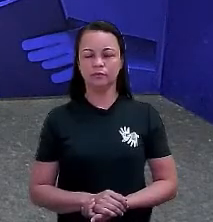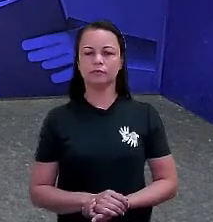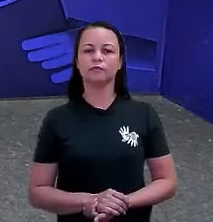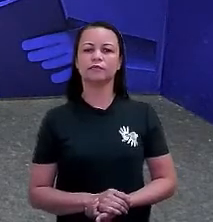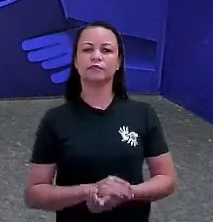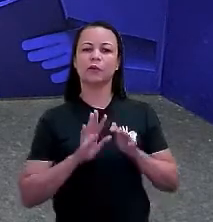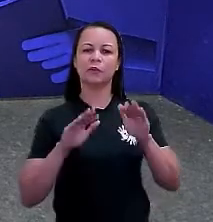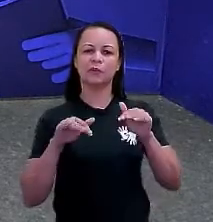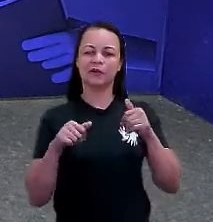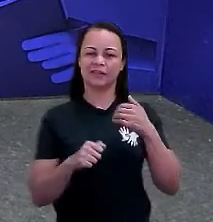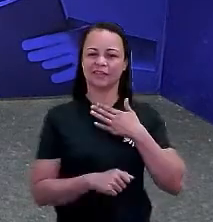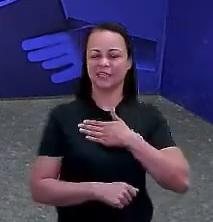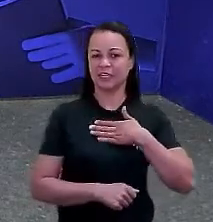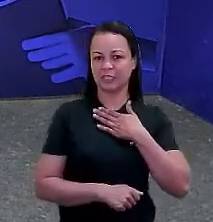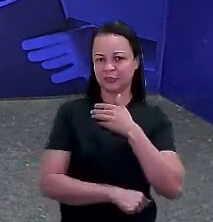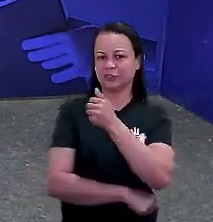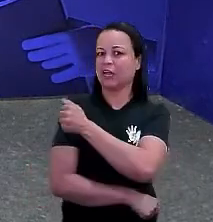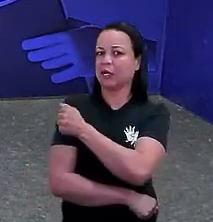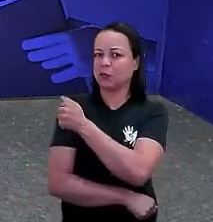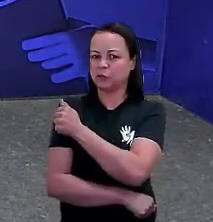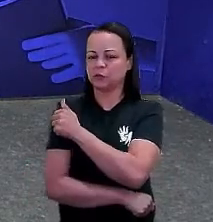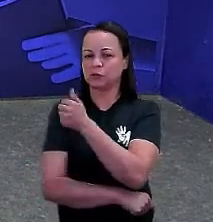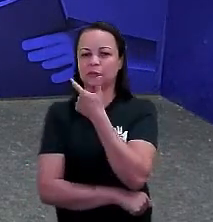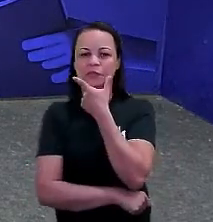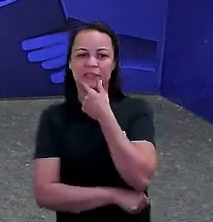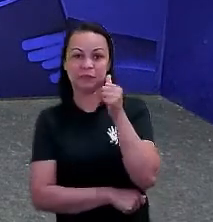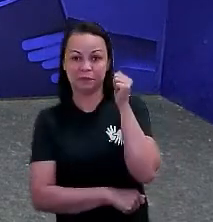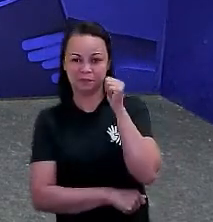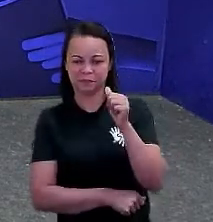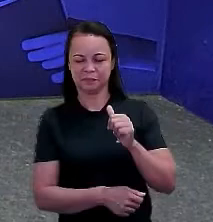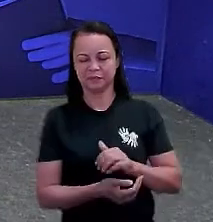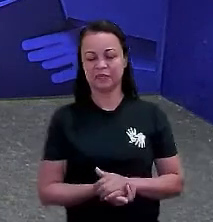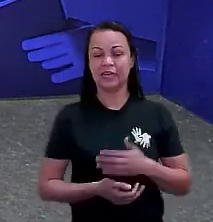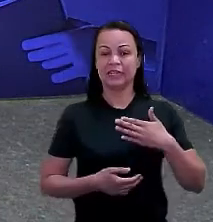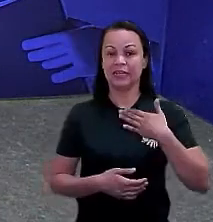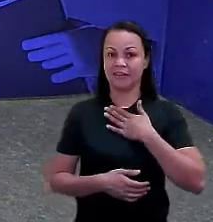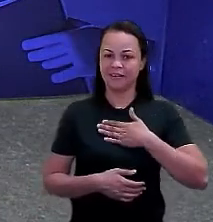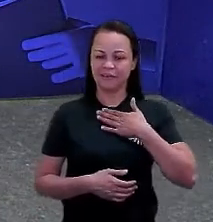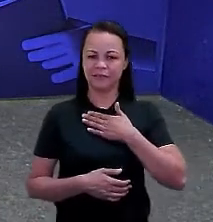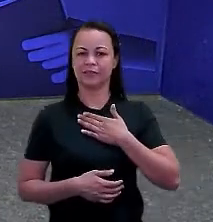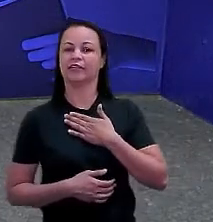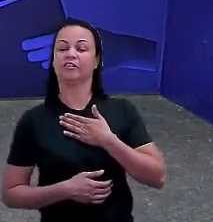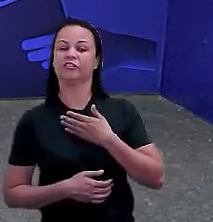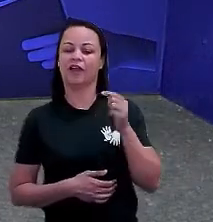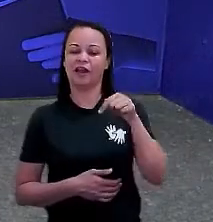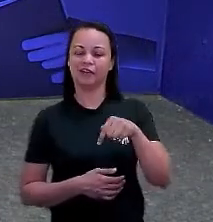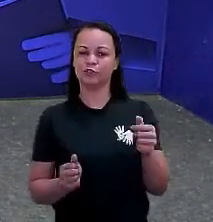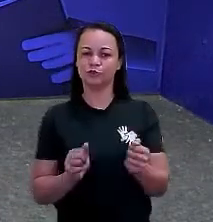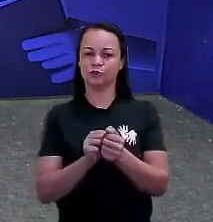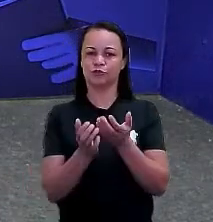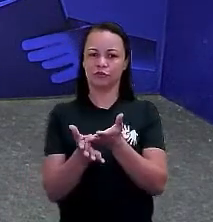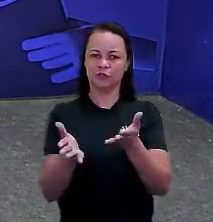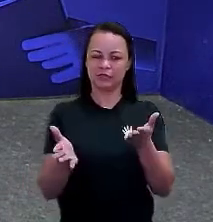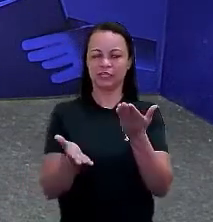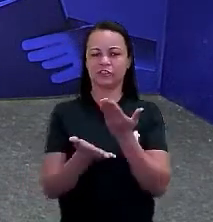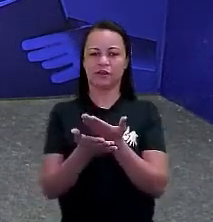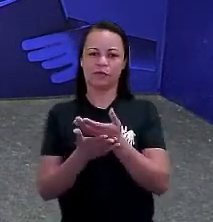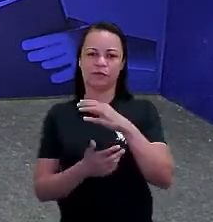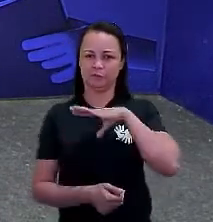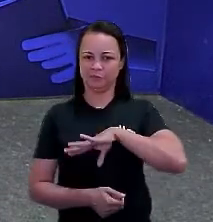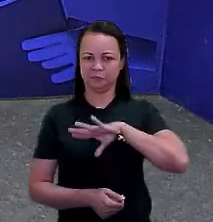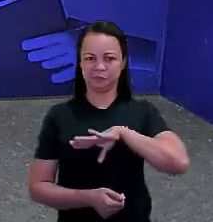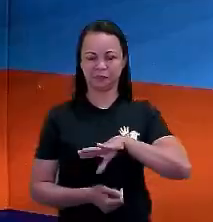Olá, meus queridos alunos, minhas queridas alunas. Que alegria estar aqui com vocês em mais uma aula de língua portuguesa.